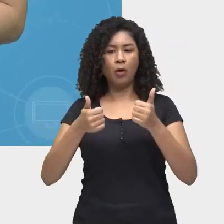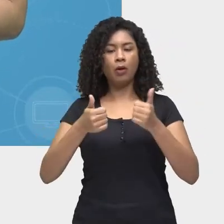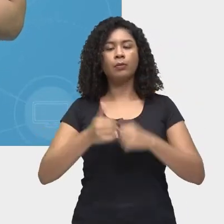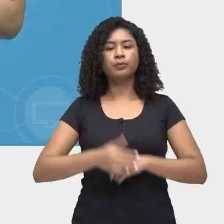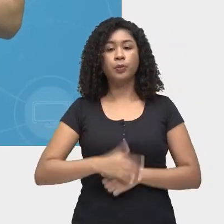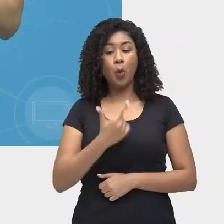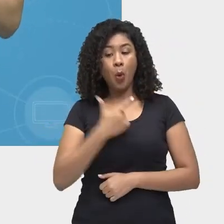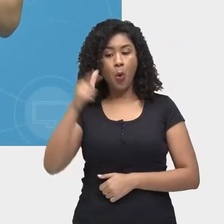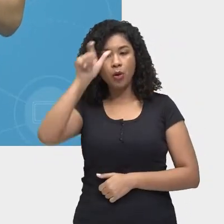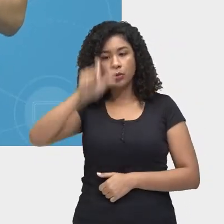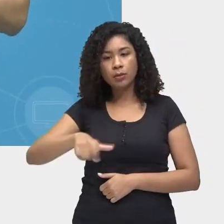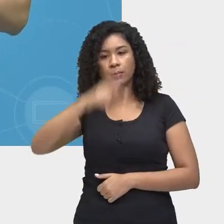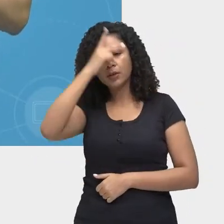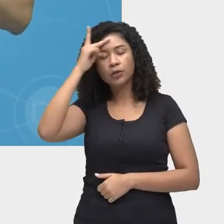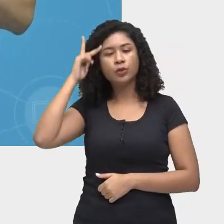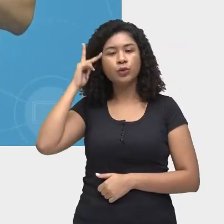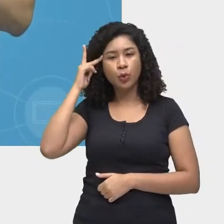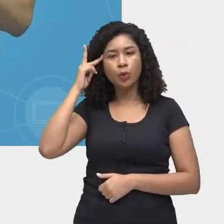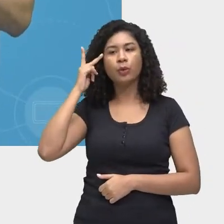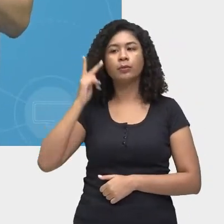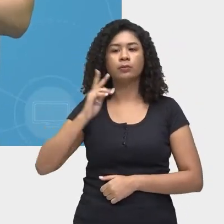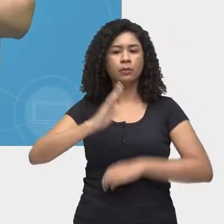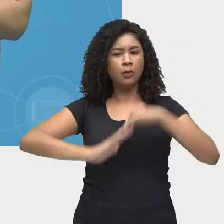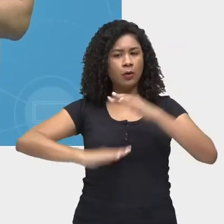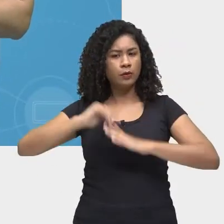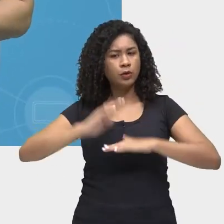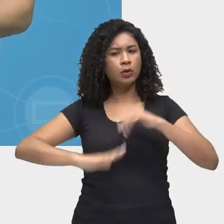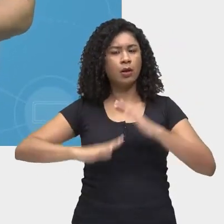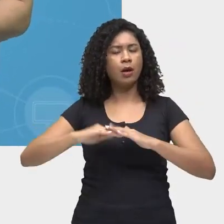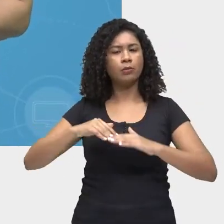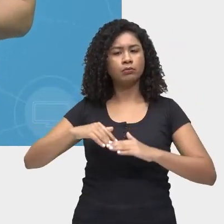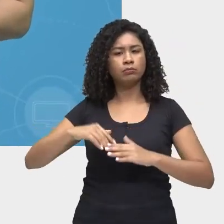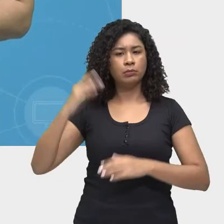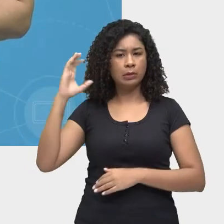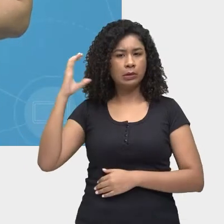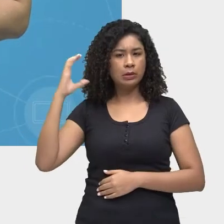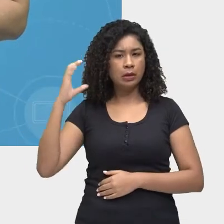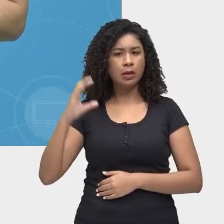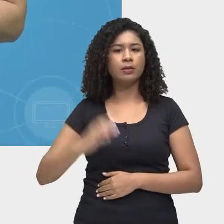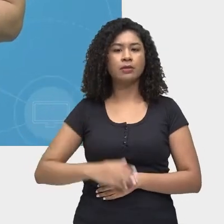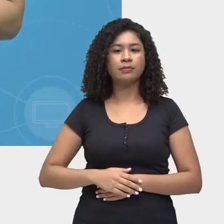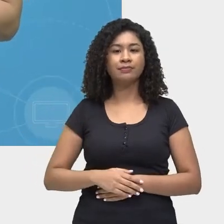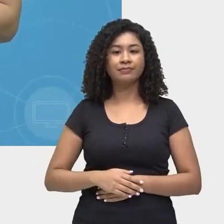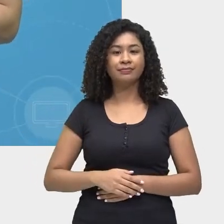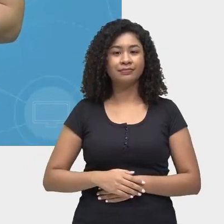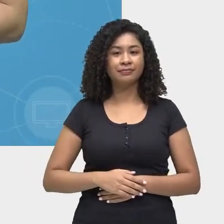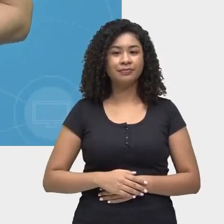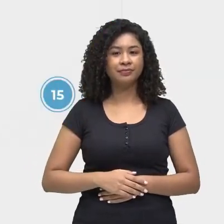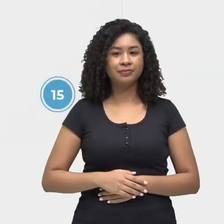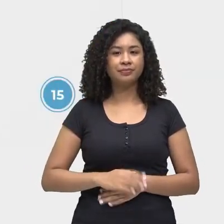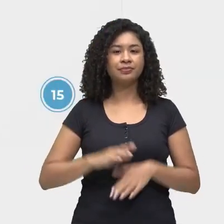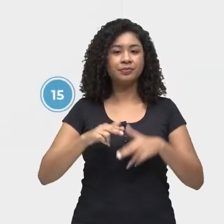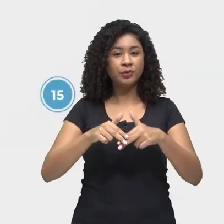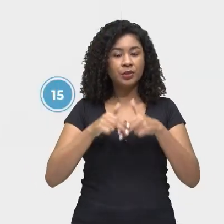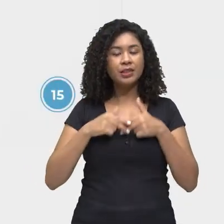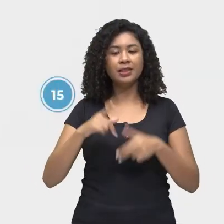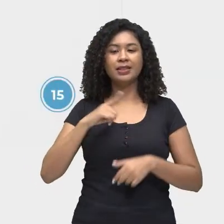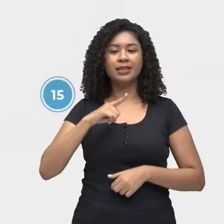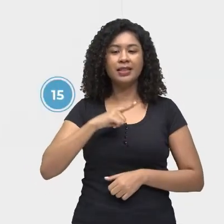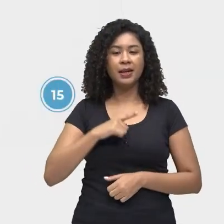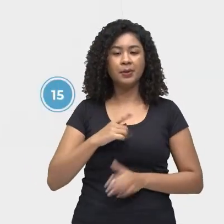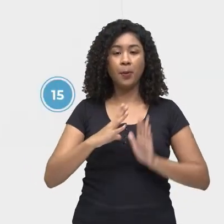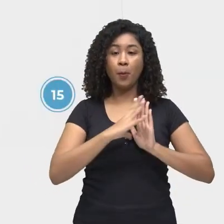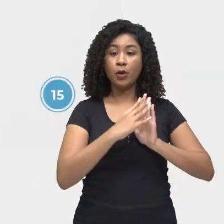Bohr. E aí vem um modelo que a gente conhece hoje como Rutherford-Bohr, como a gente pode observar na nossa